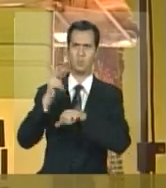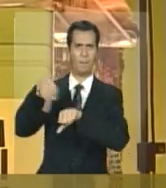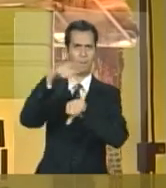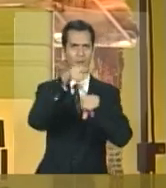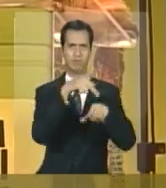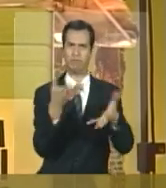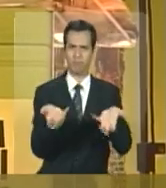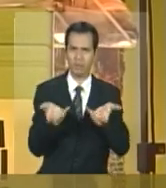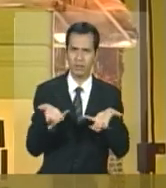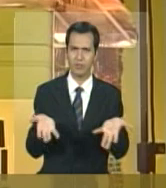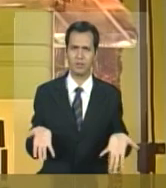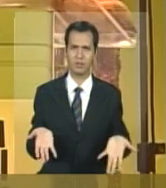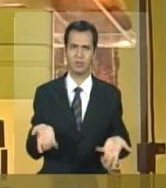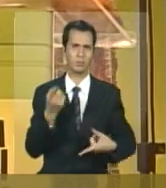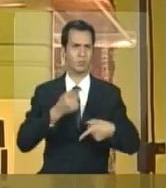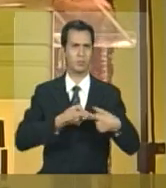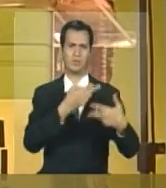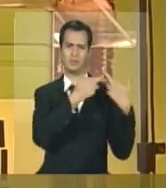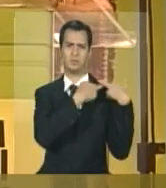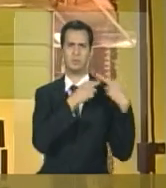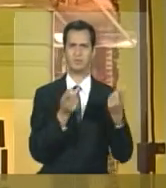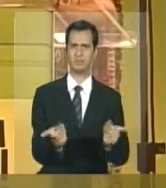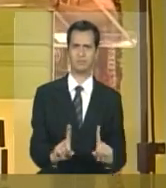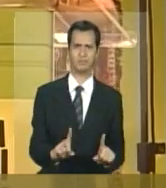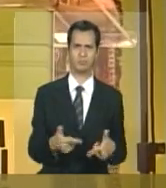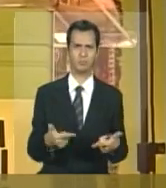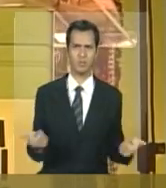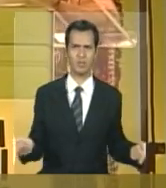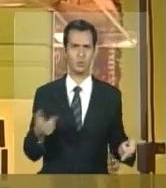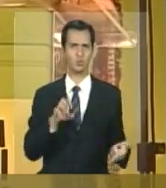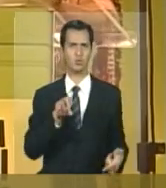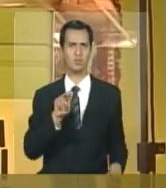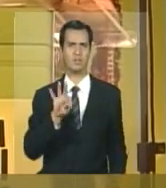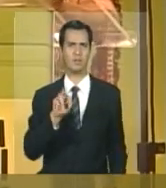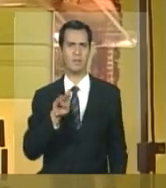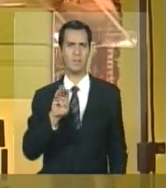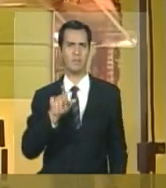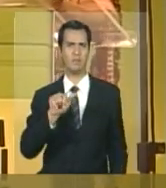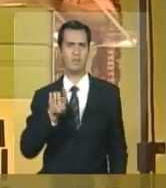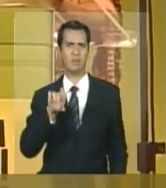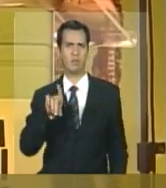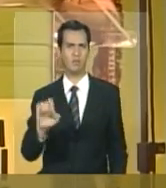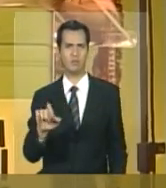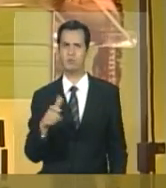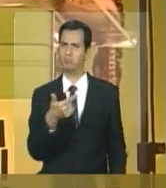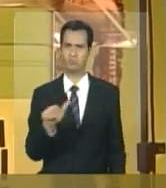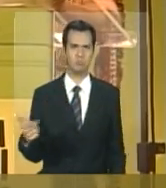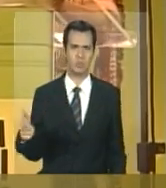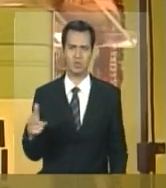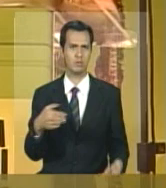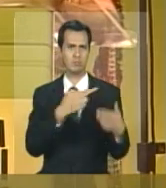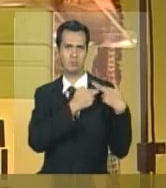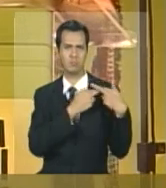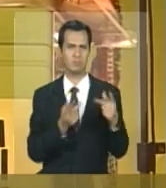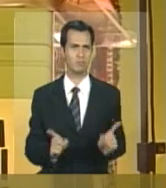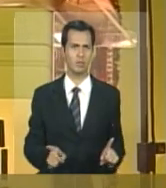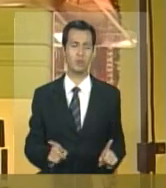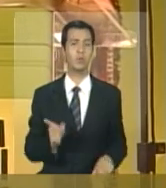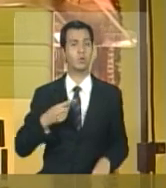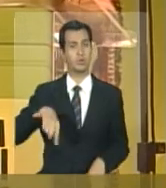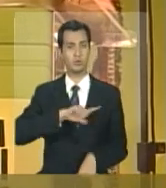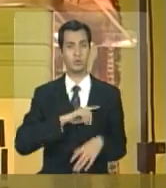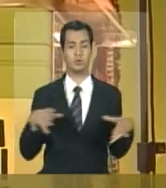capitalistas, que não têm responsabilidade nenhuma com sustentabilidade. E quero dizer que nós, da